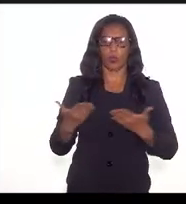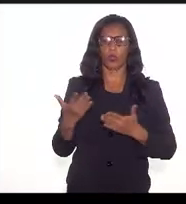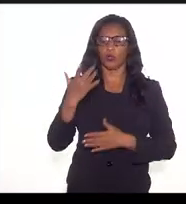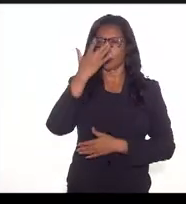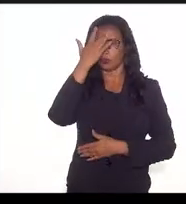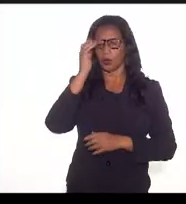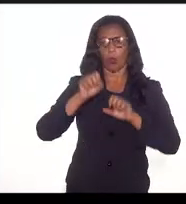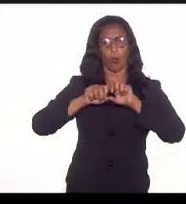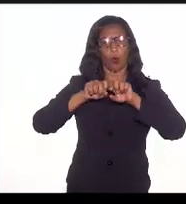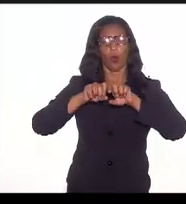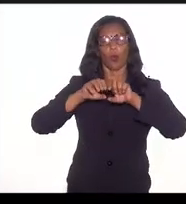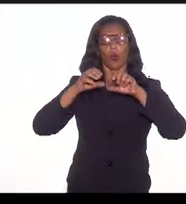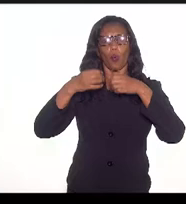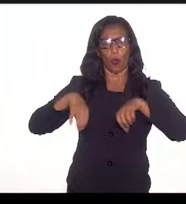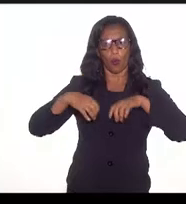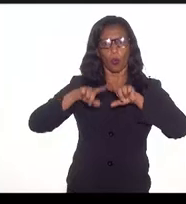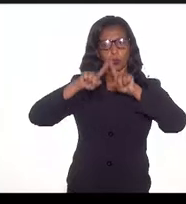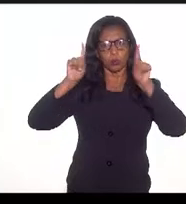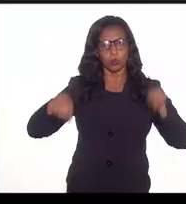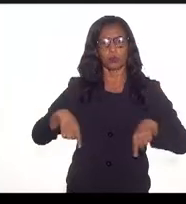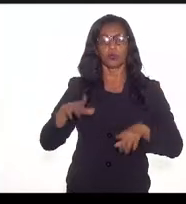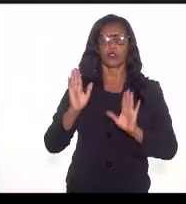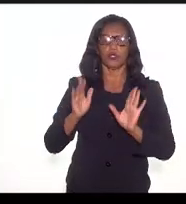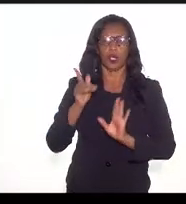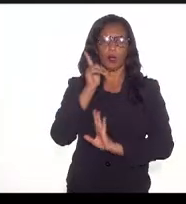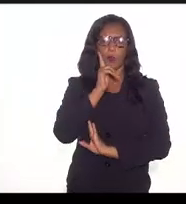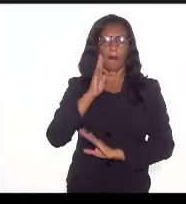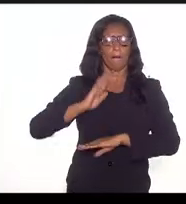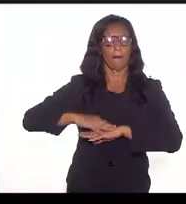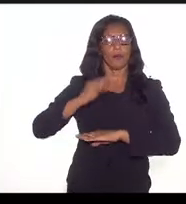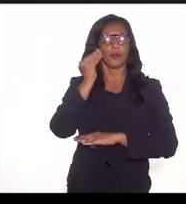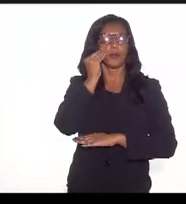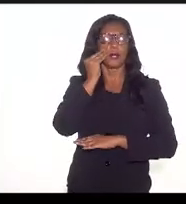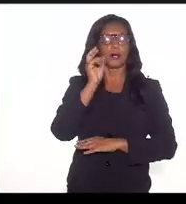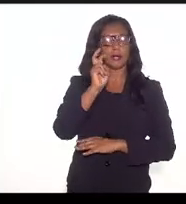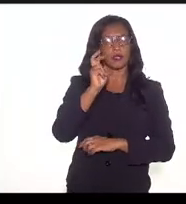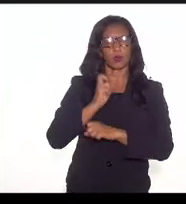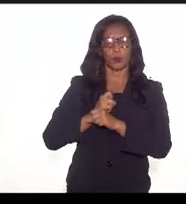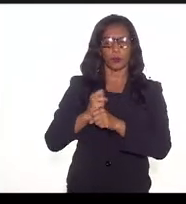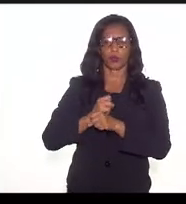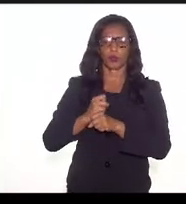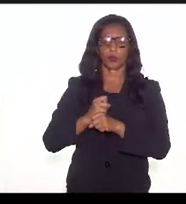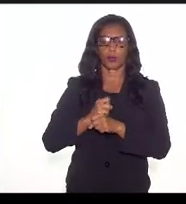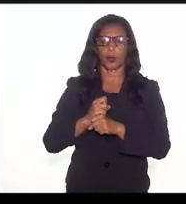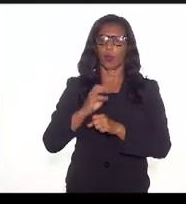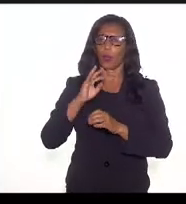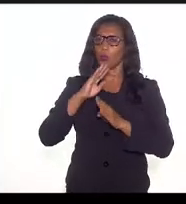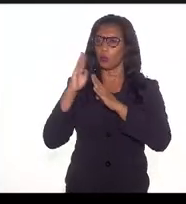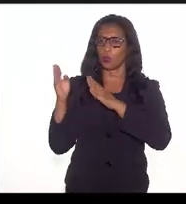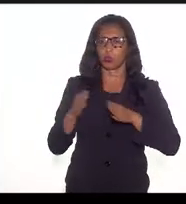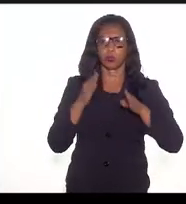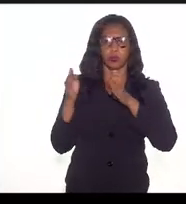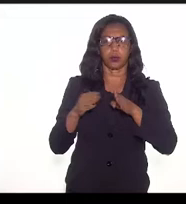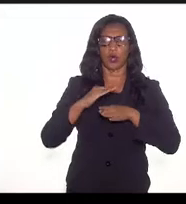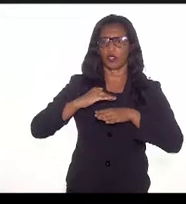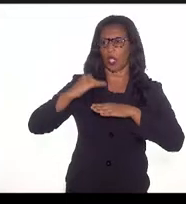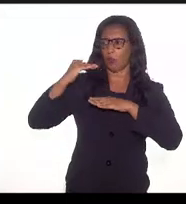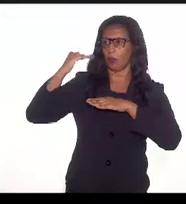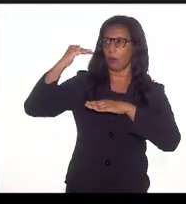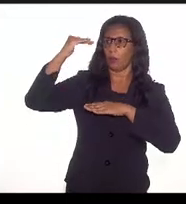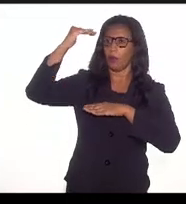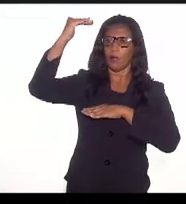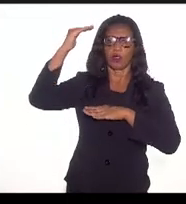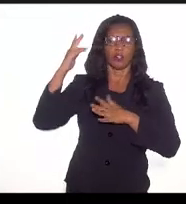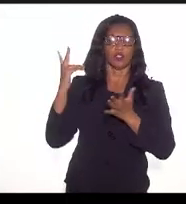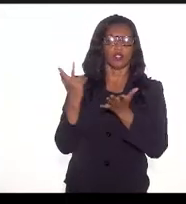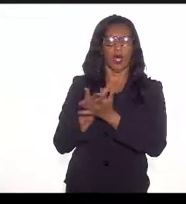casa, concursado, né? E todos com experiência acima de 5 anos, e todos passaram por todos os níveis hierárquicos da empresa,